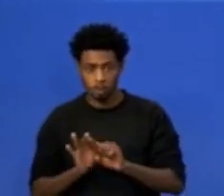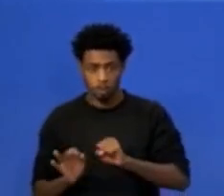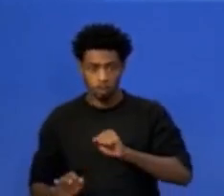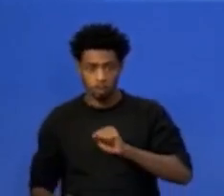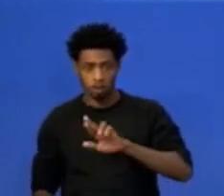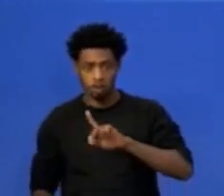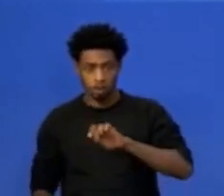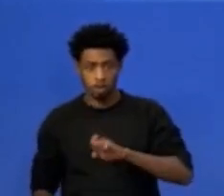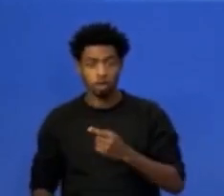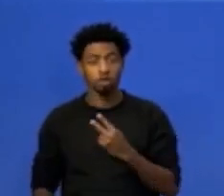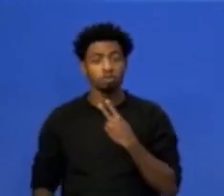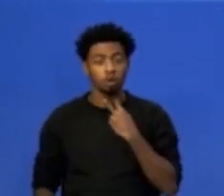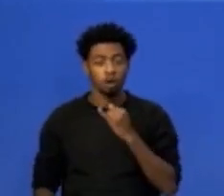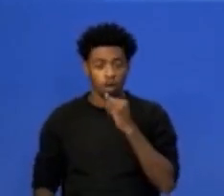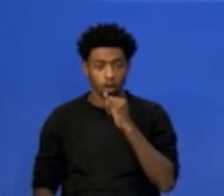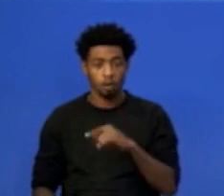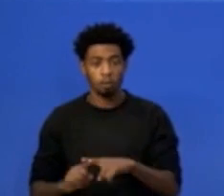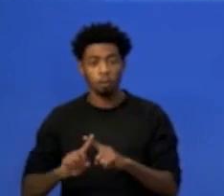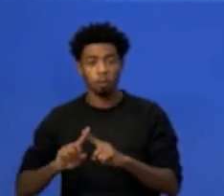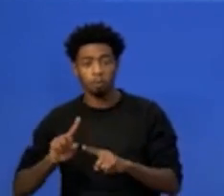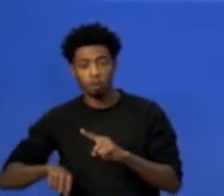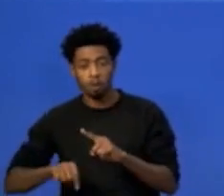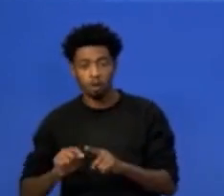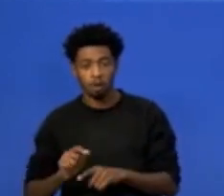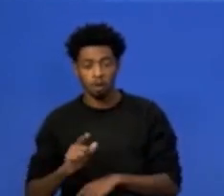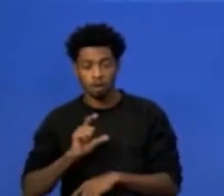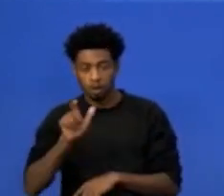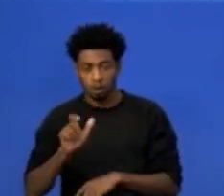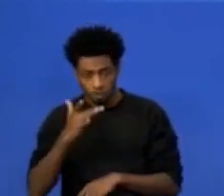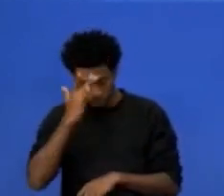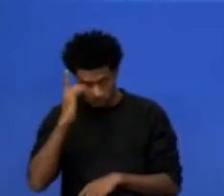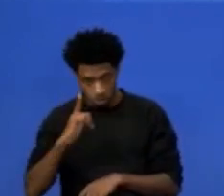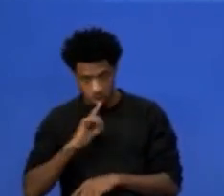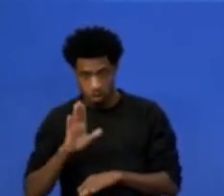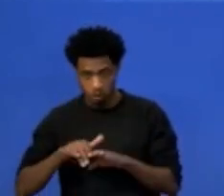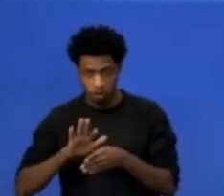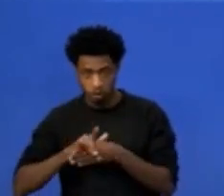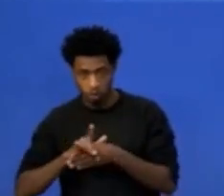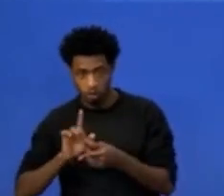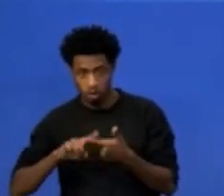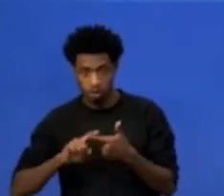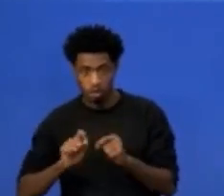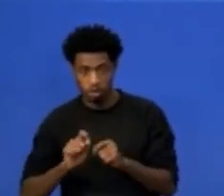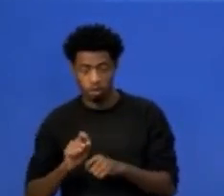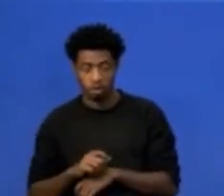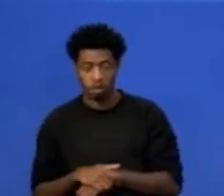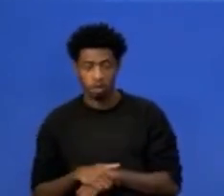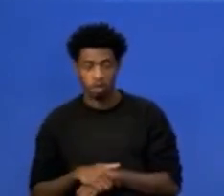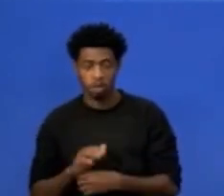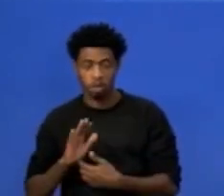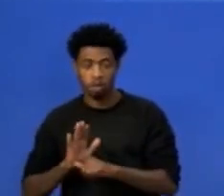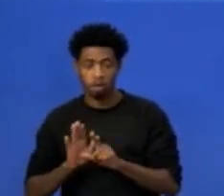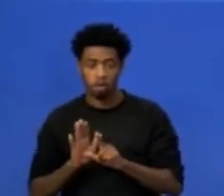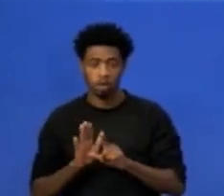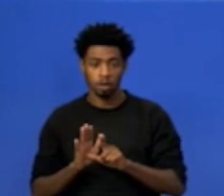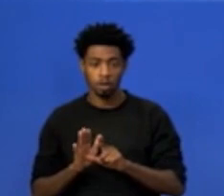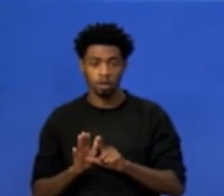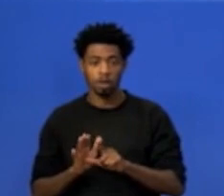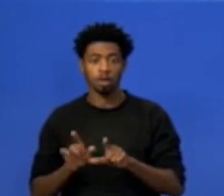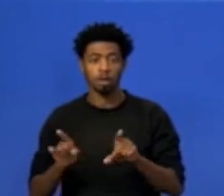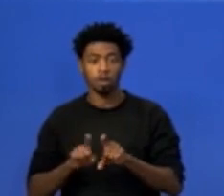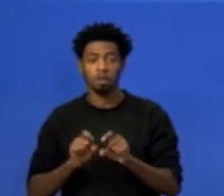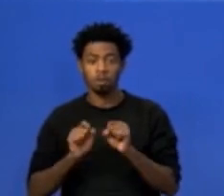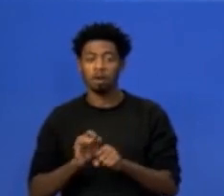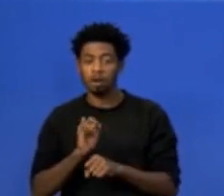ele não deve recusar pacientes que já tenham alguma enfermidade ou alguma doença pré-existente. E ele pode